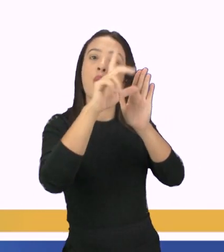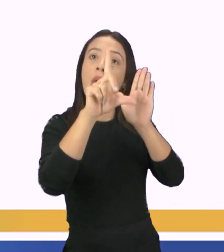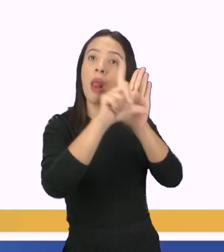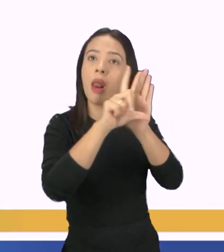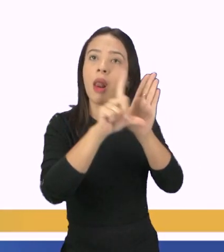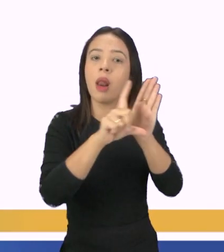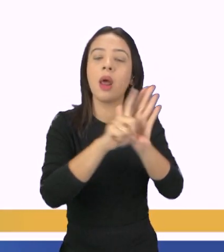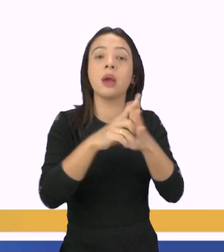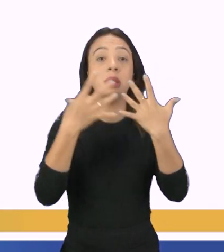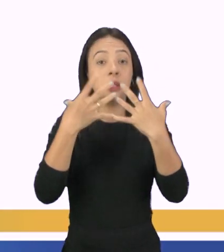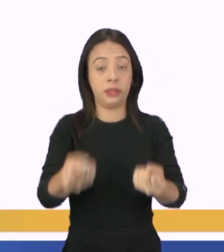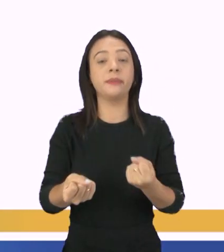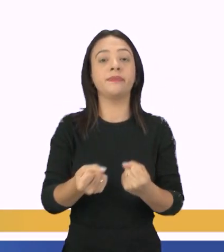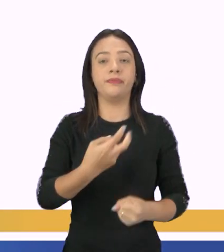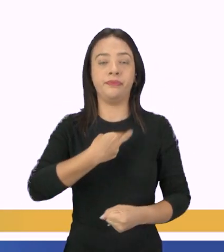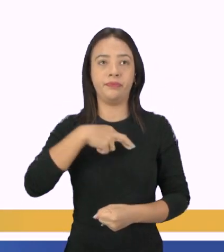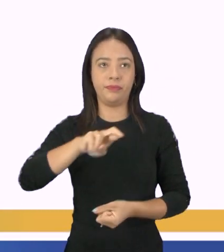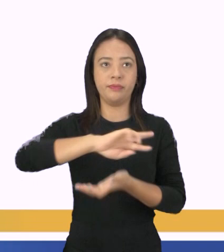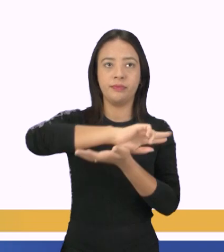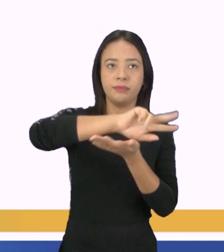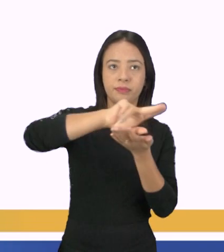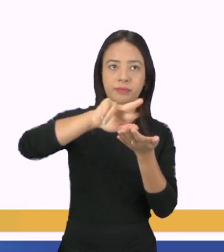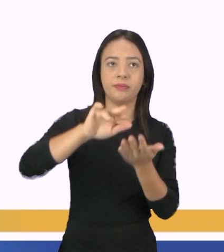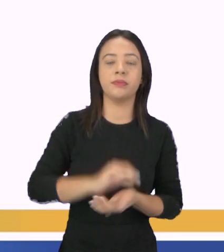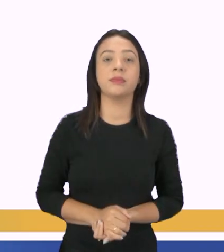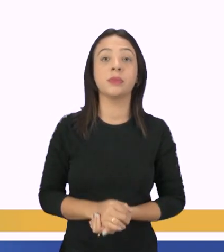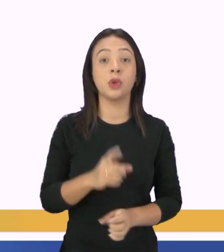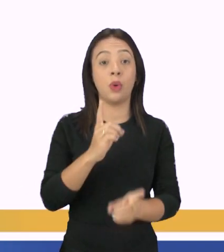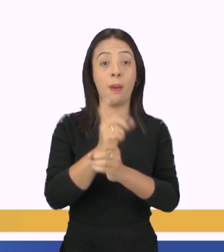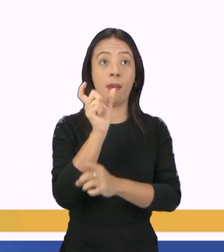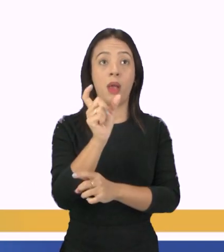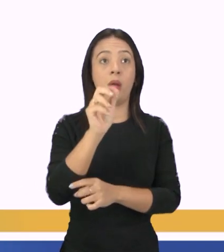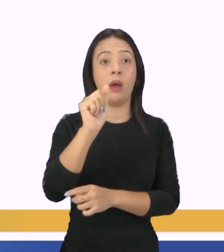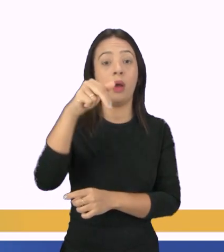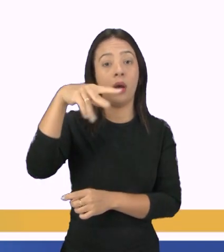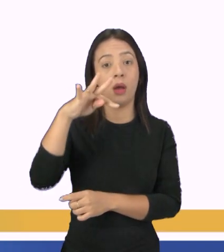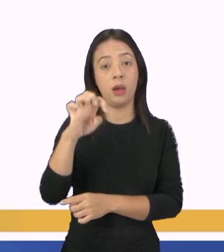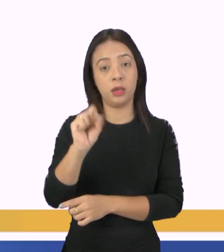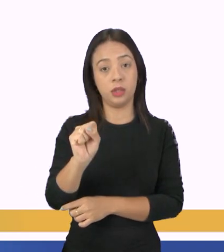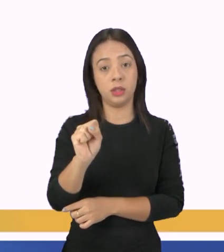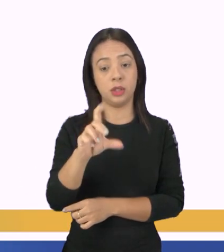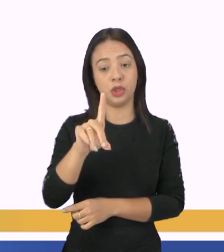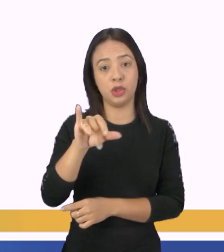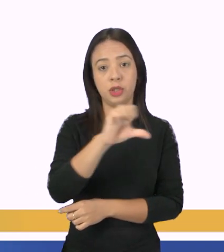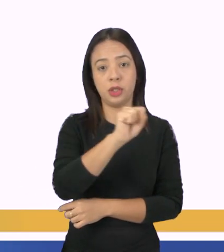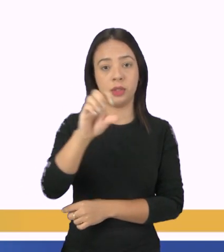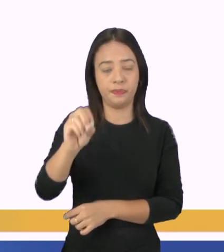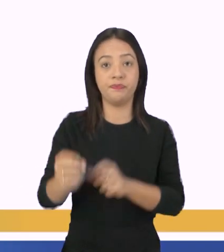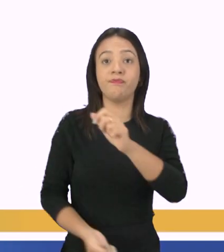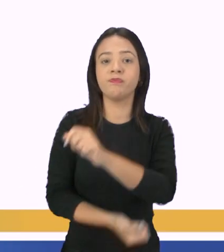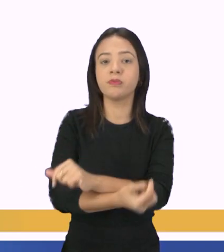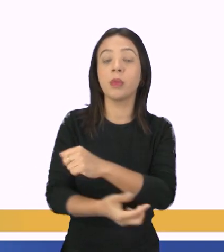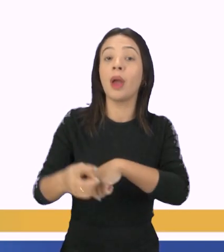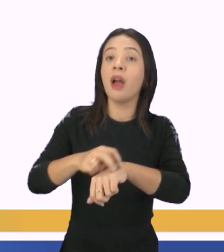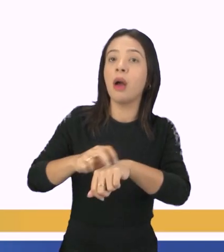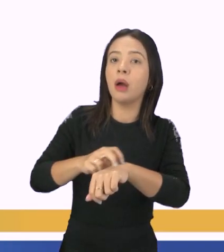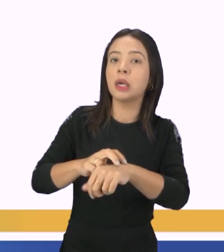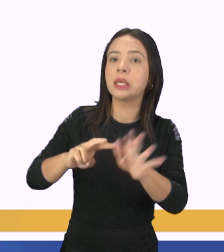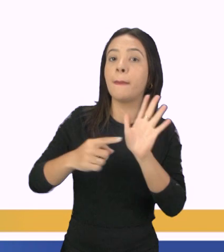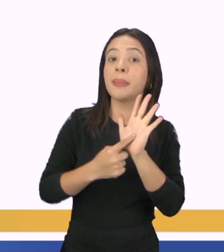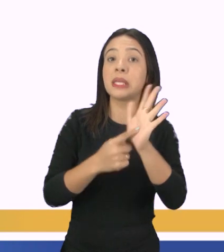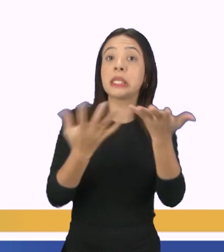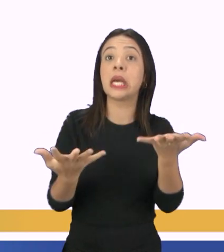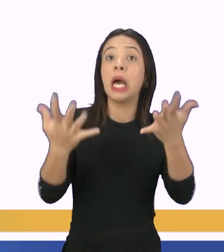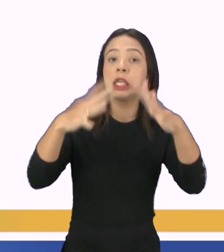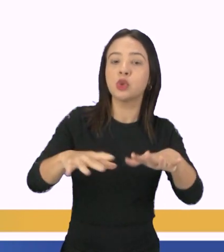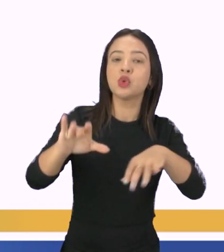na parte marrom, que a gente encontra em antes disso. Pista verde. Ela aponta a causa da inclusão